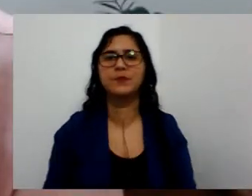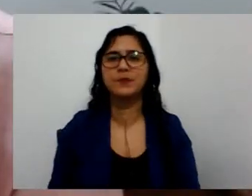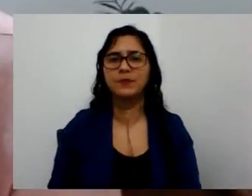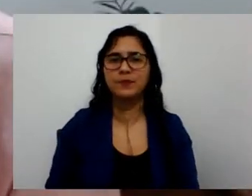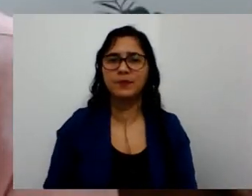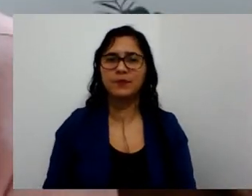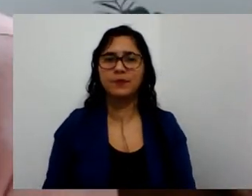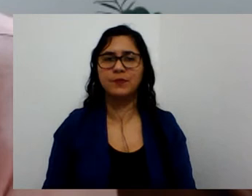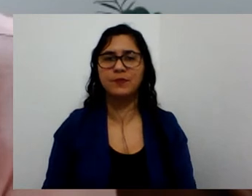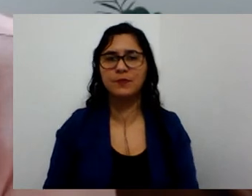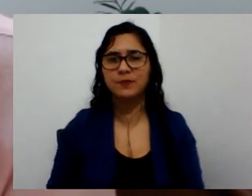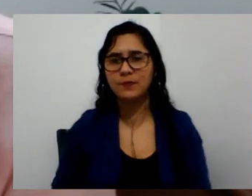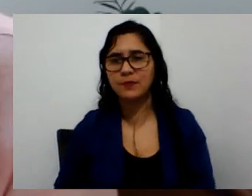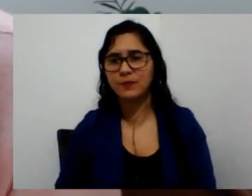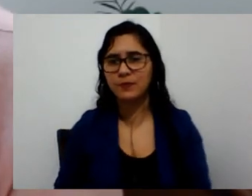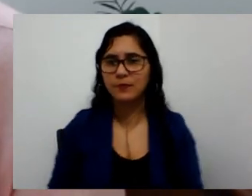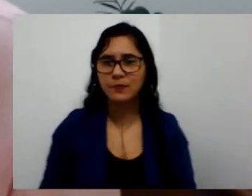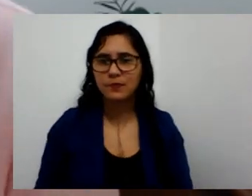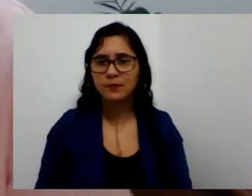Sou eu?